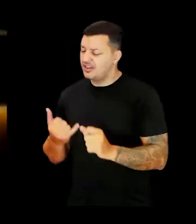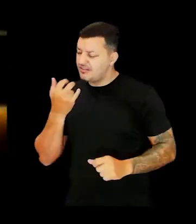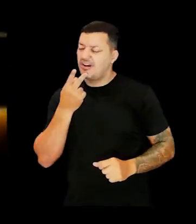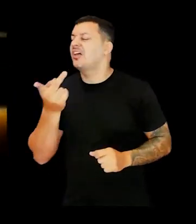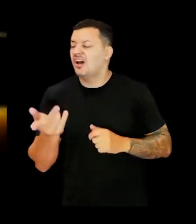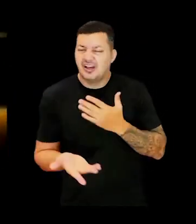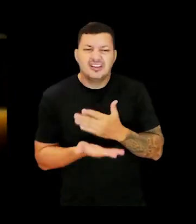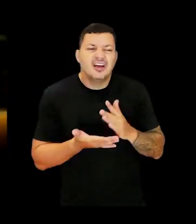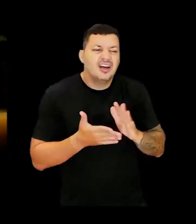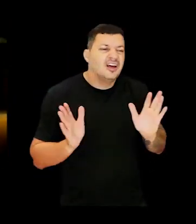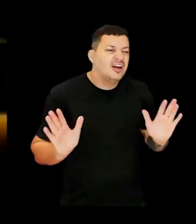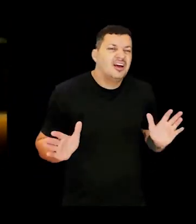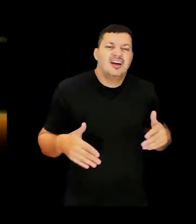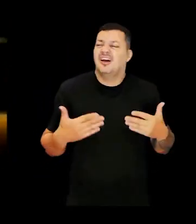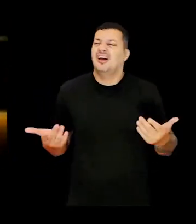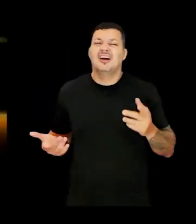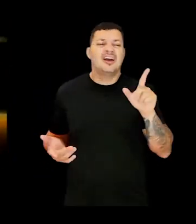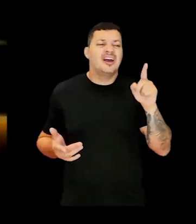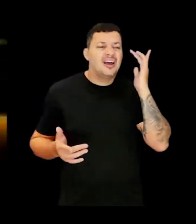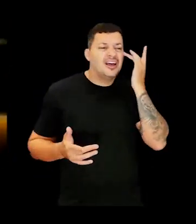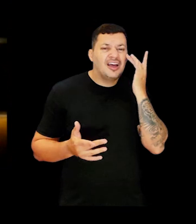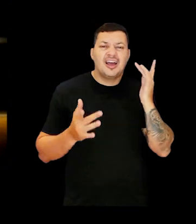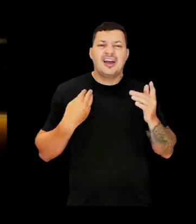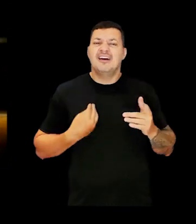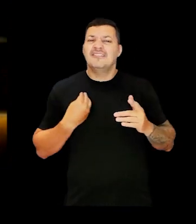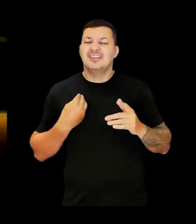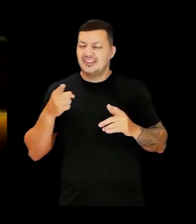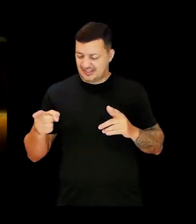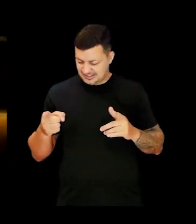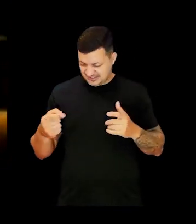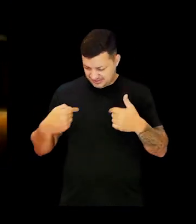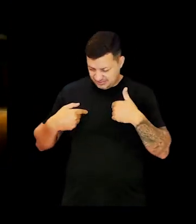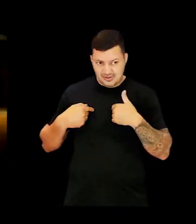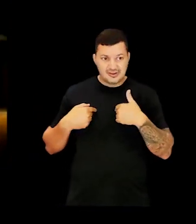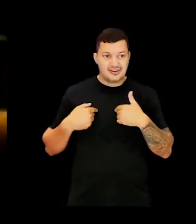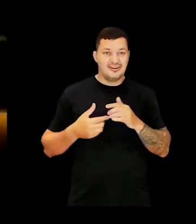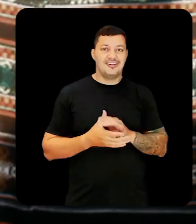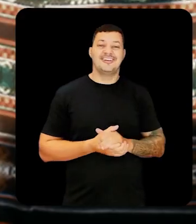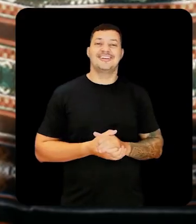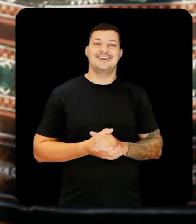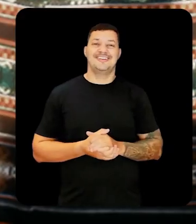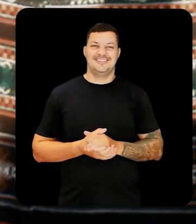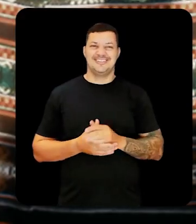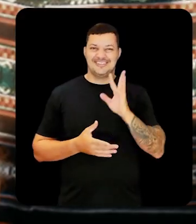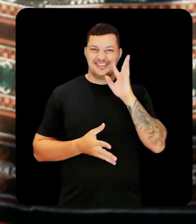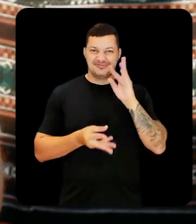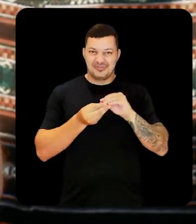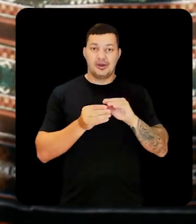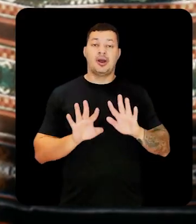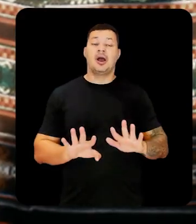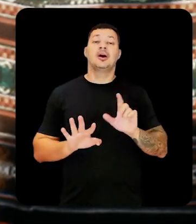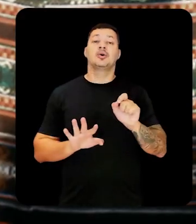está nada a ver pela vida. Será que alguém essa vida daquele se casar comigo? Não faço, mas... Deu origem